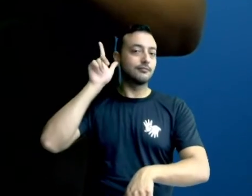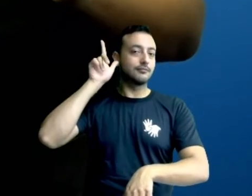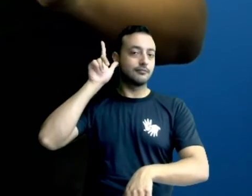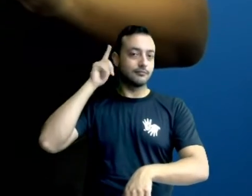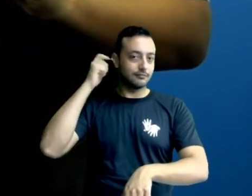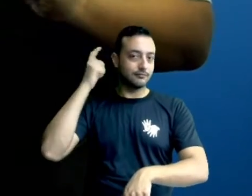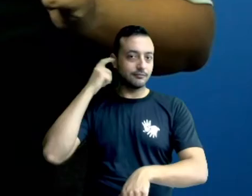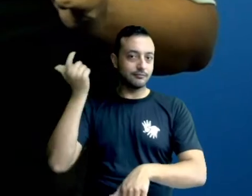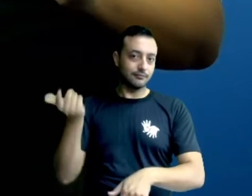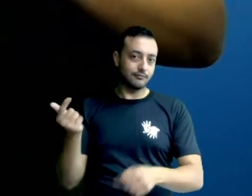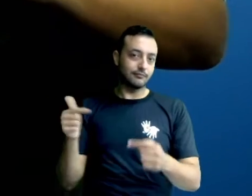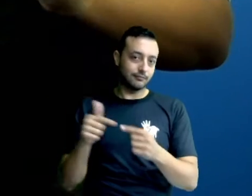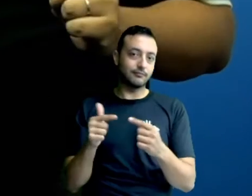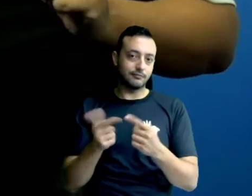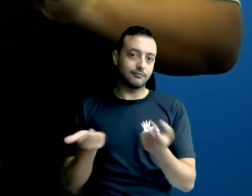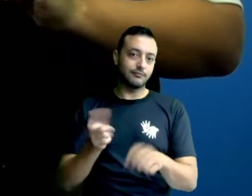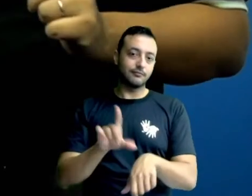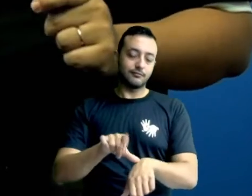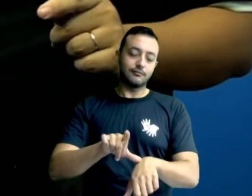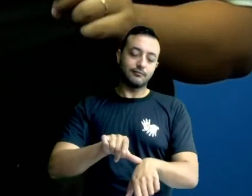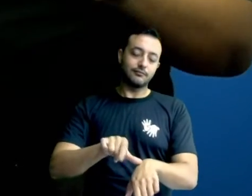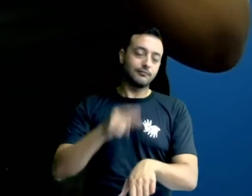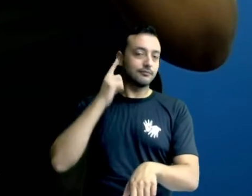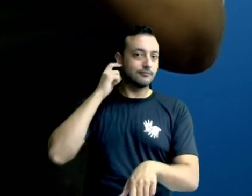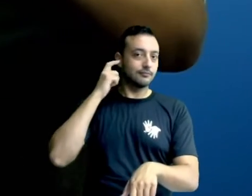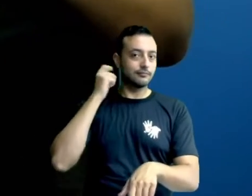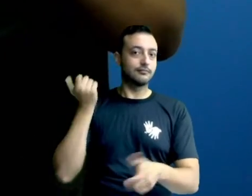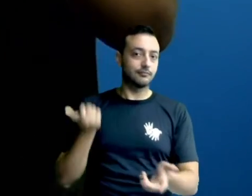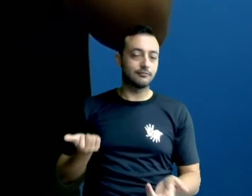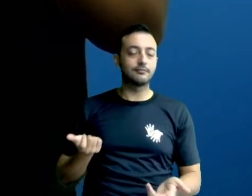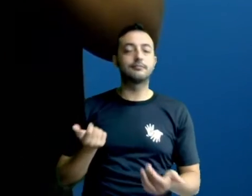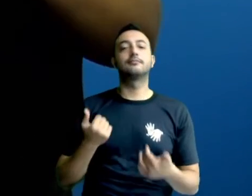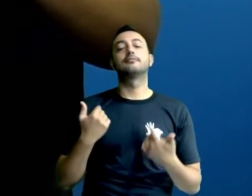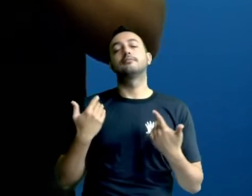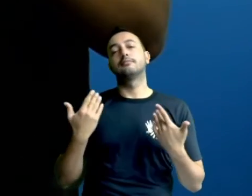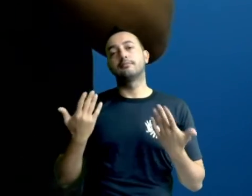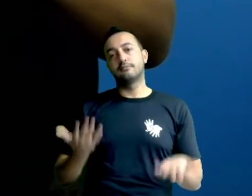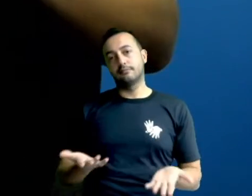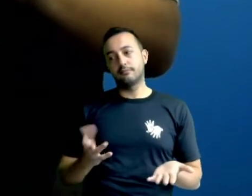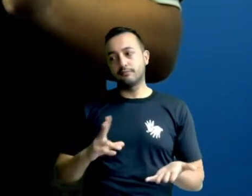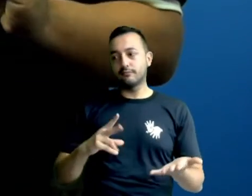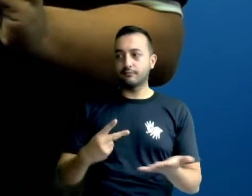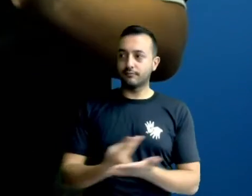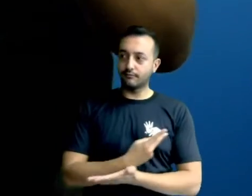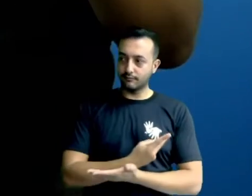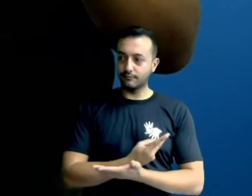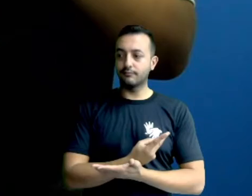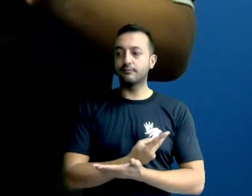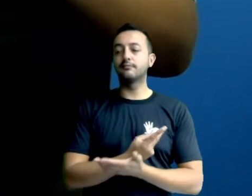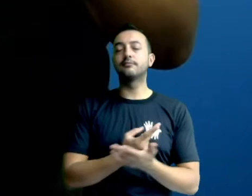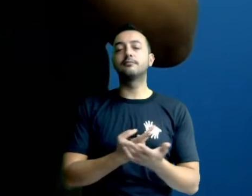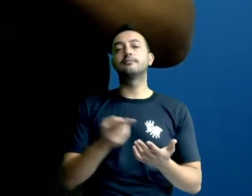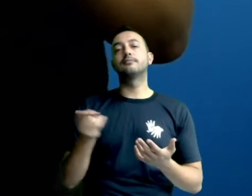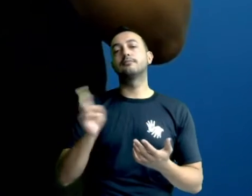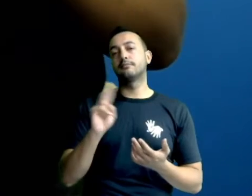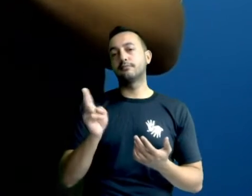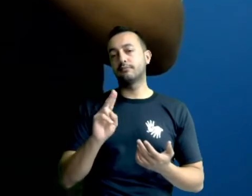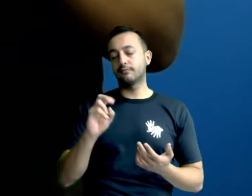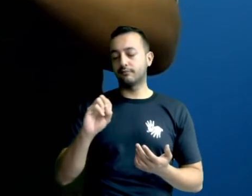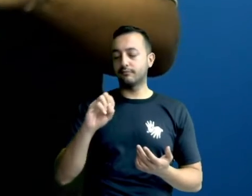de um relógio, né? Tic-tac, tic-tac. Ou seja, quando acontecer esse fato, chamamos